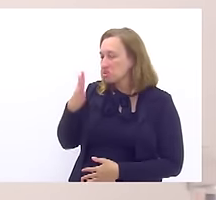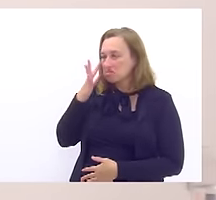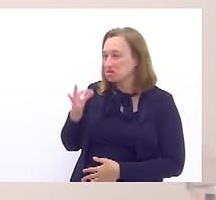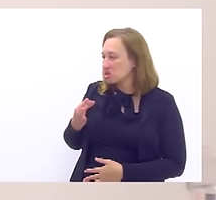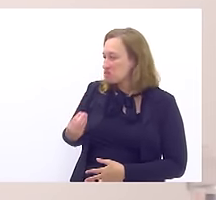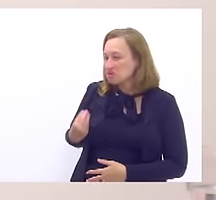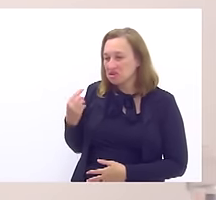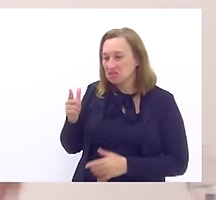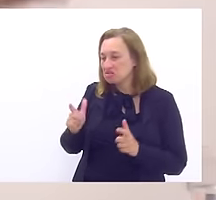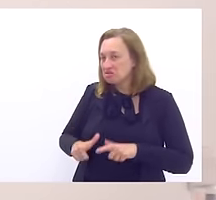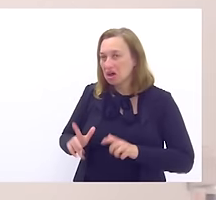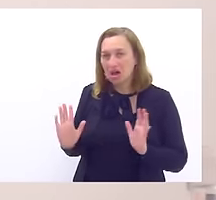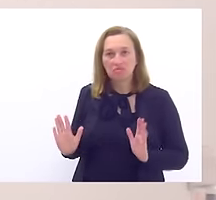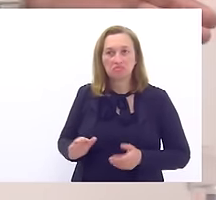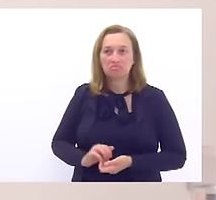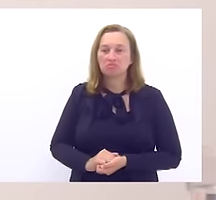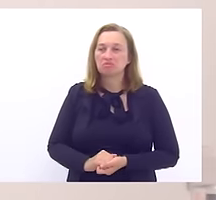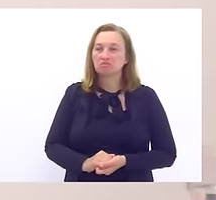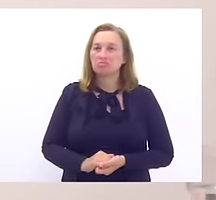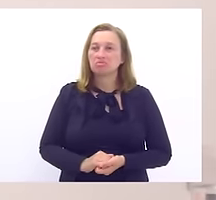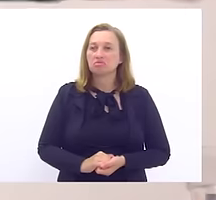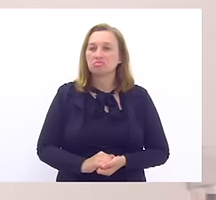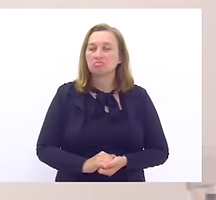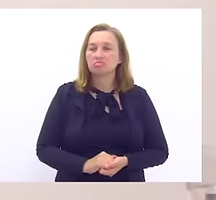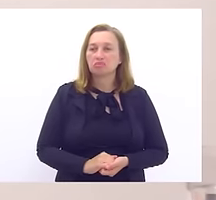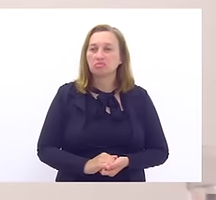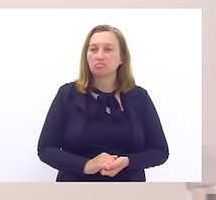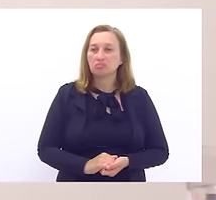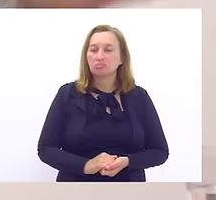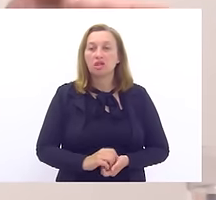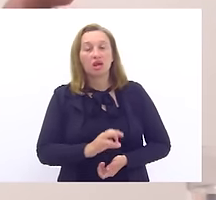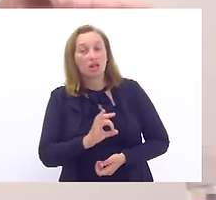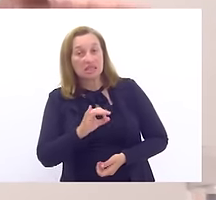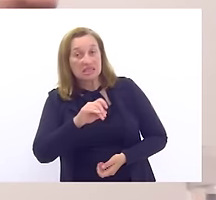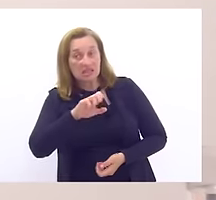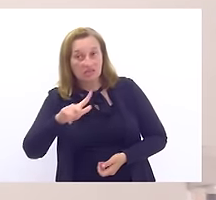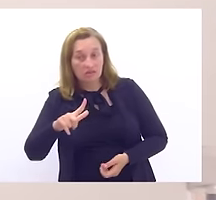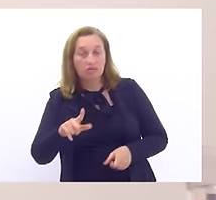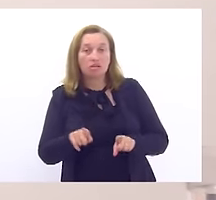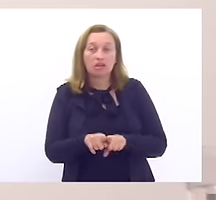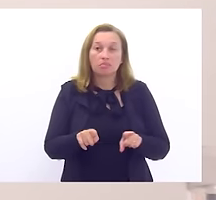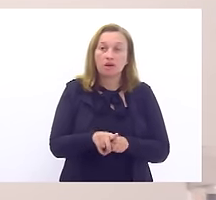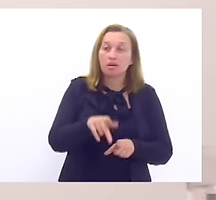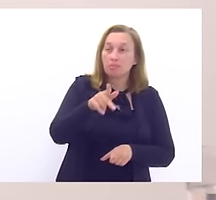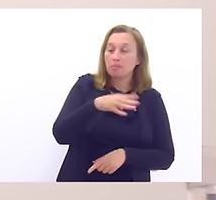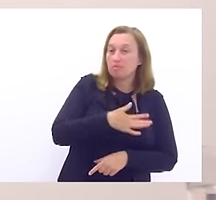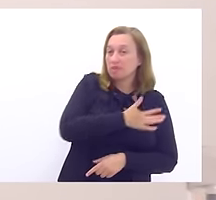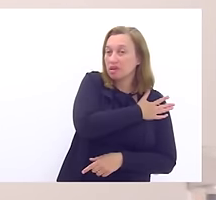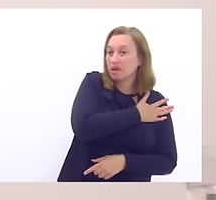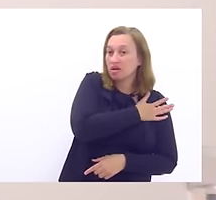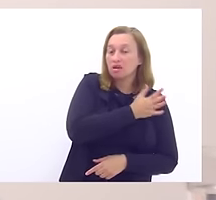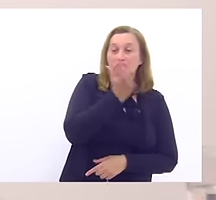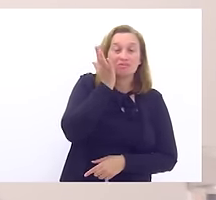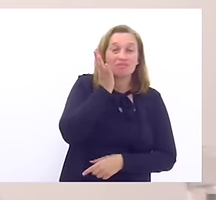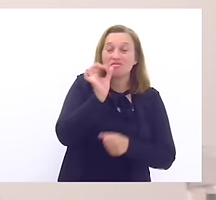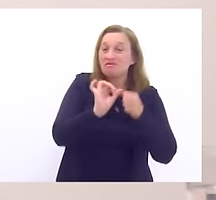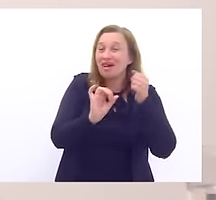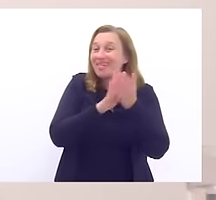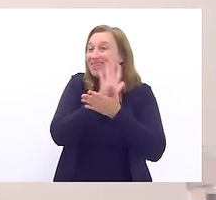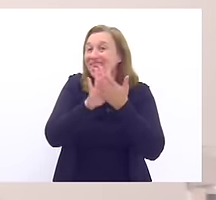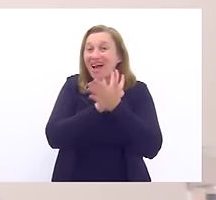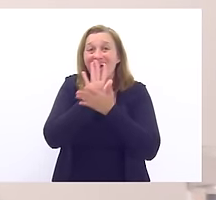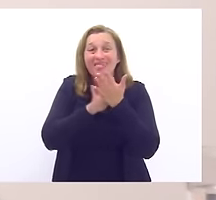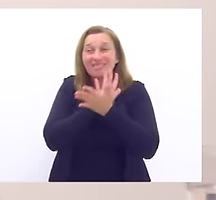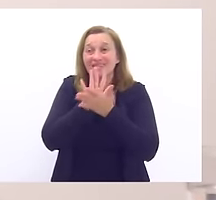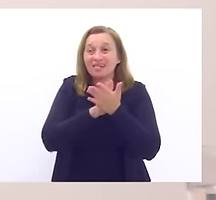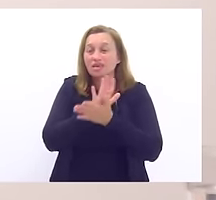aqui ó prova viva tanto civil quanto é PM porque eles ficam ali quase nada não porque